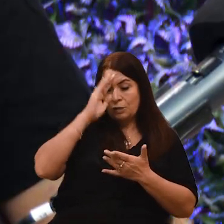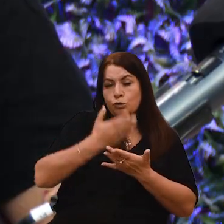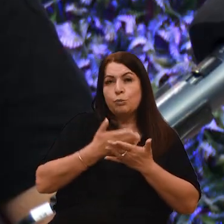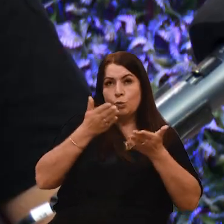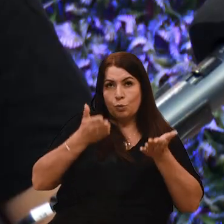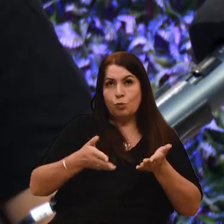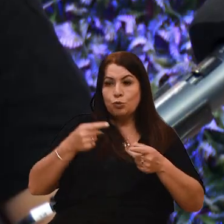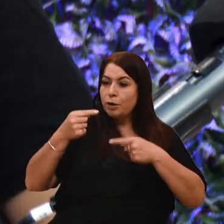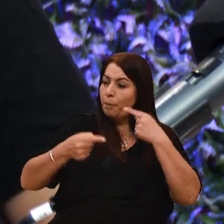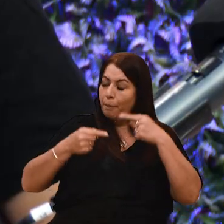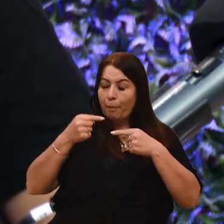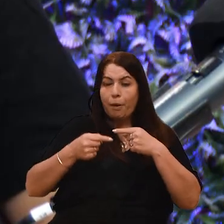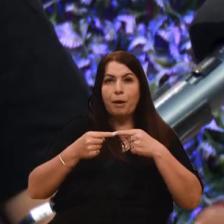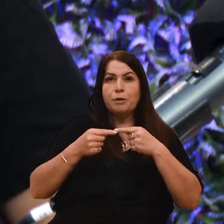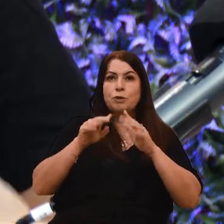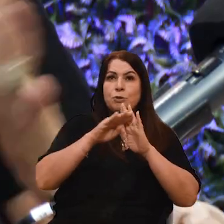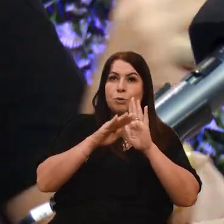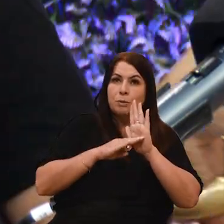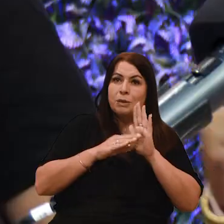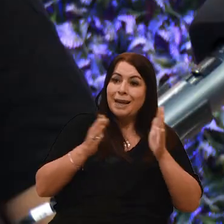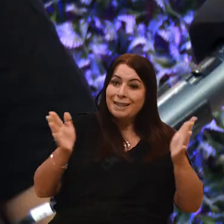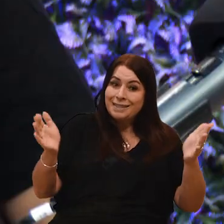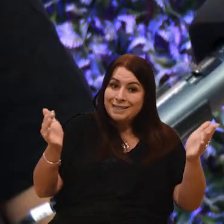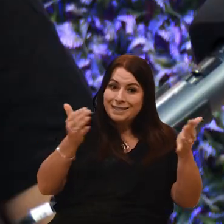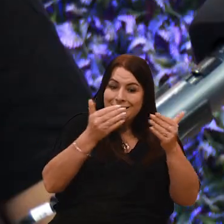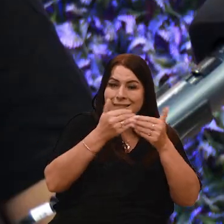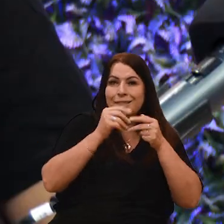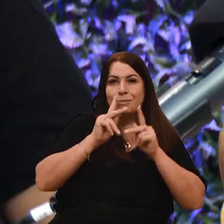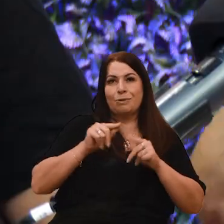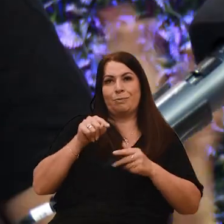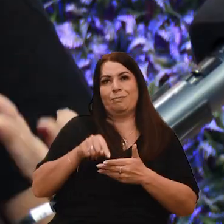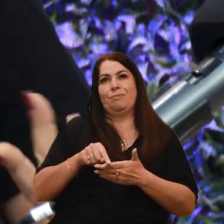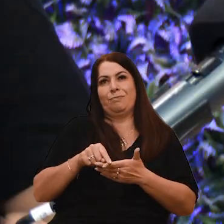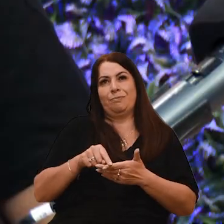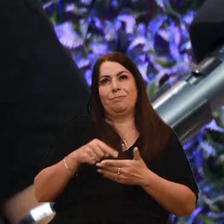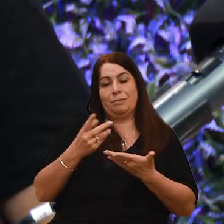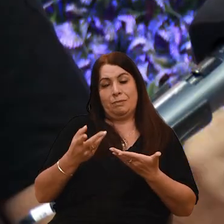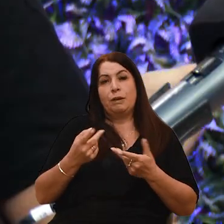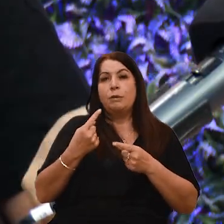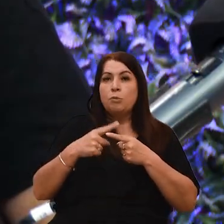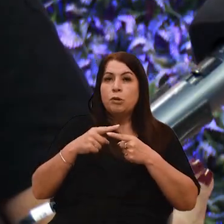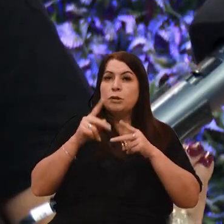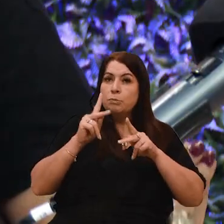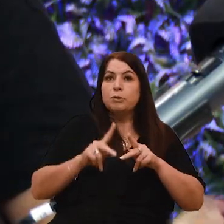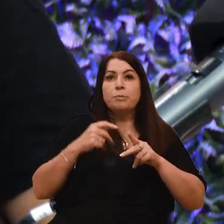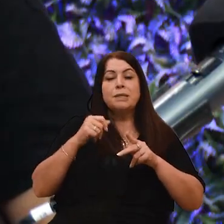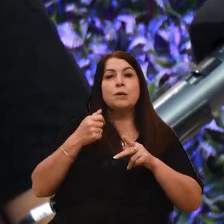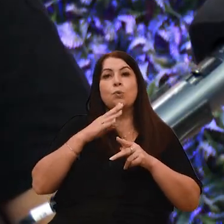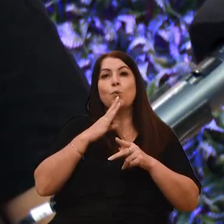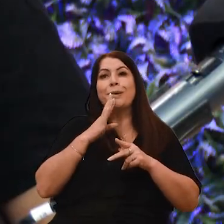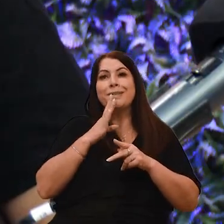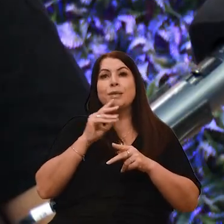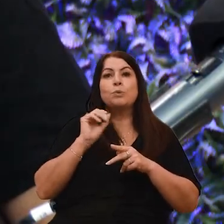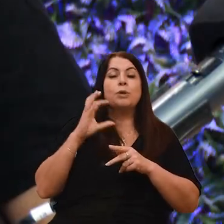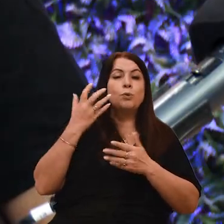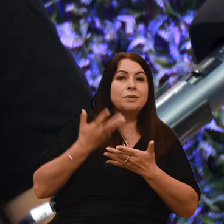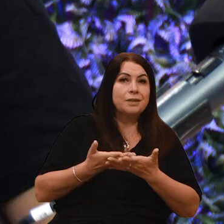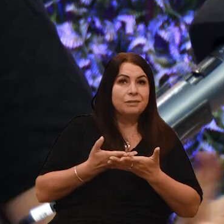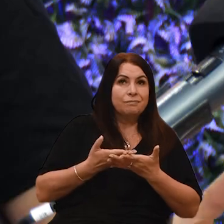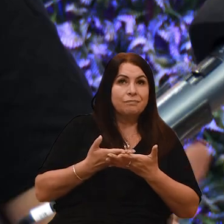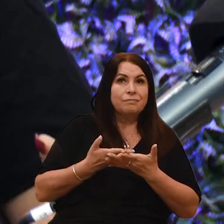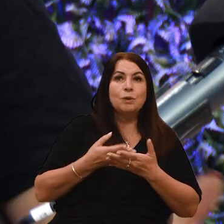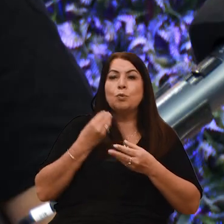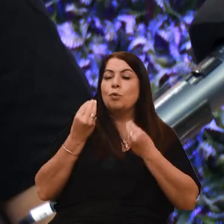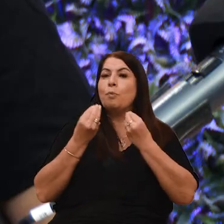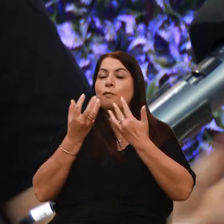hoje, a gente debate isso, esse programa quer trazer as pessoas para cá. Né? Porque as pessoas precisam conhecer o que está acontecendo,